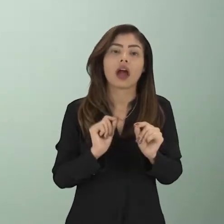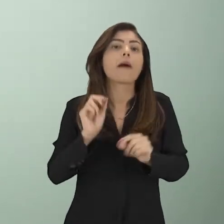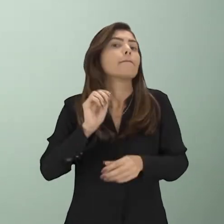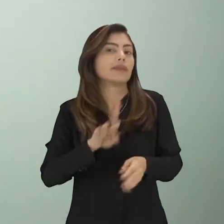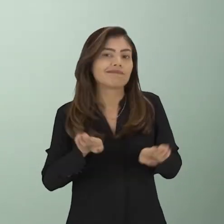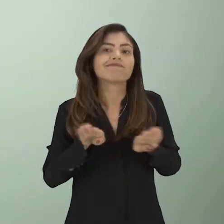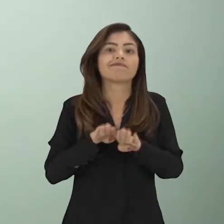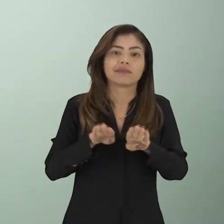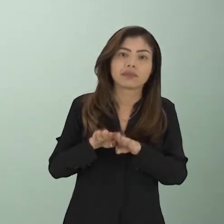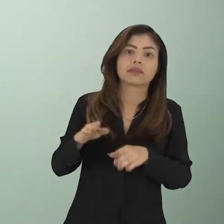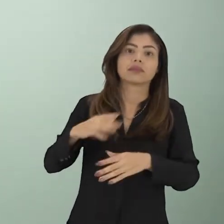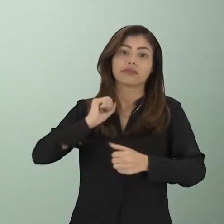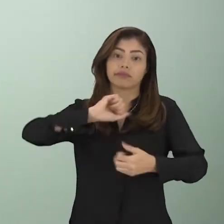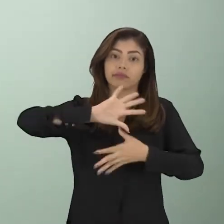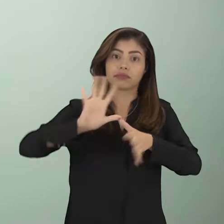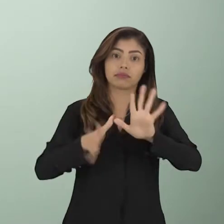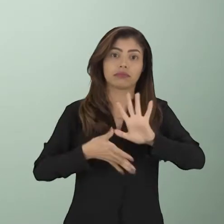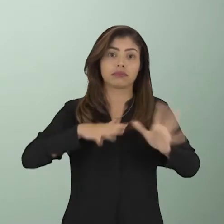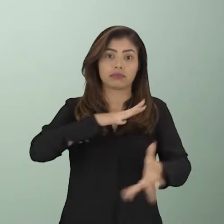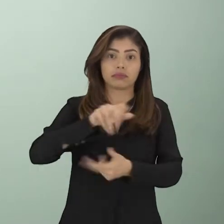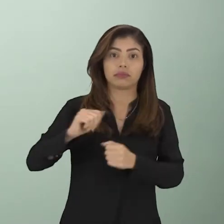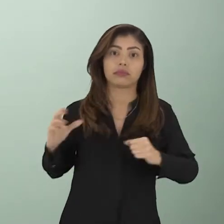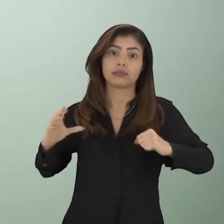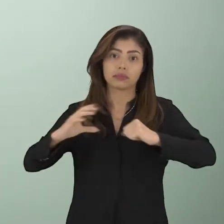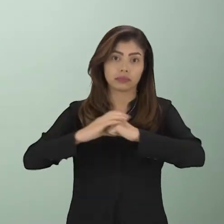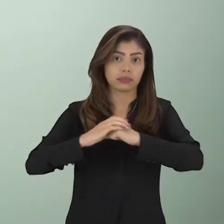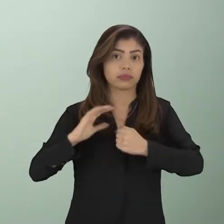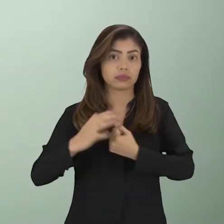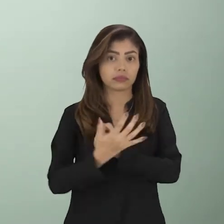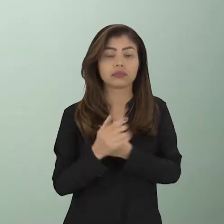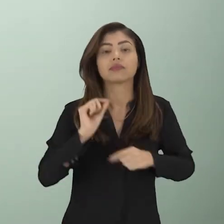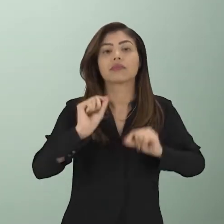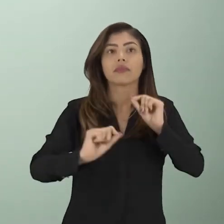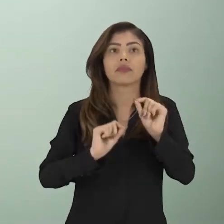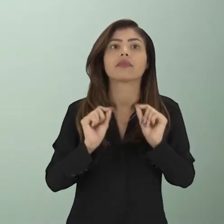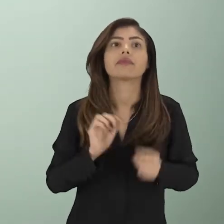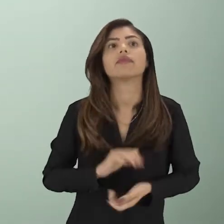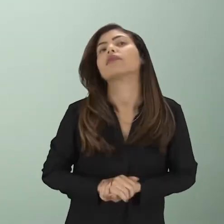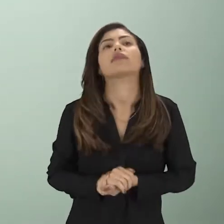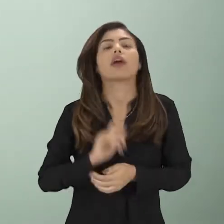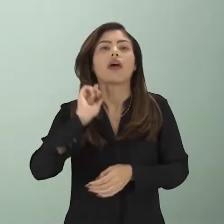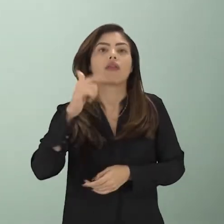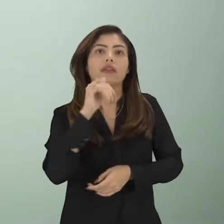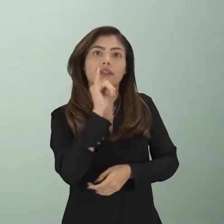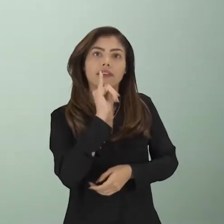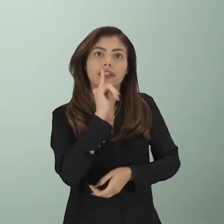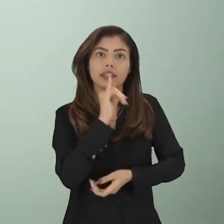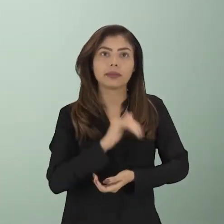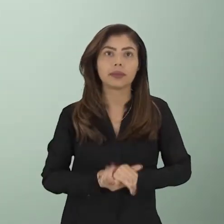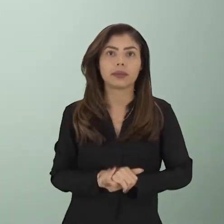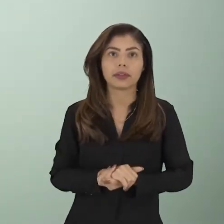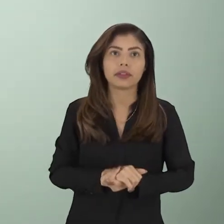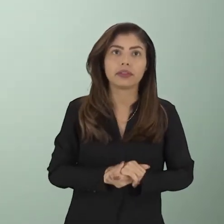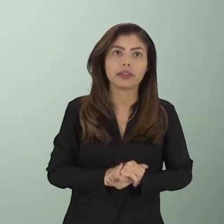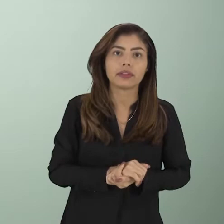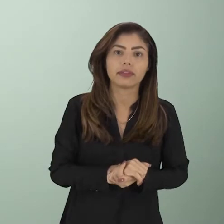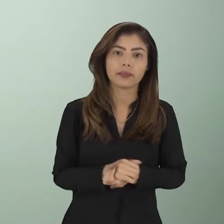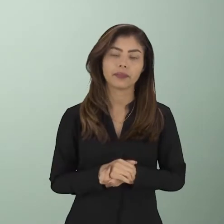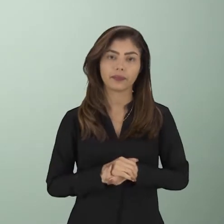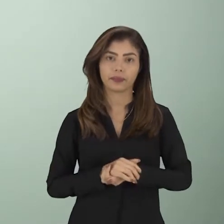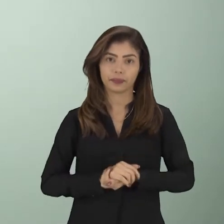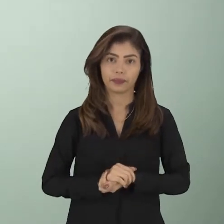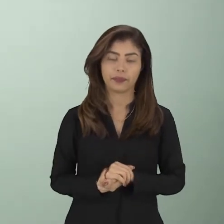muito afetado pela pandemia de coronavírus, né? Um dos setores mais afetados. Um outro exemplo, que é uma polêmica recente,